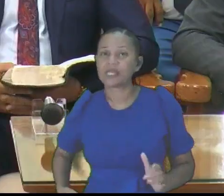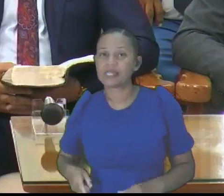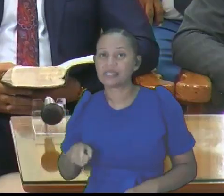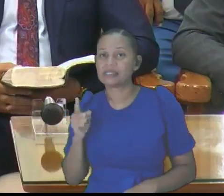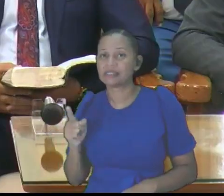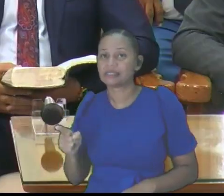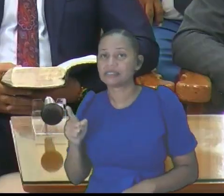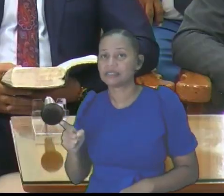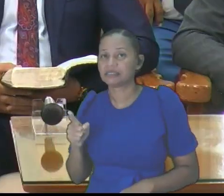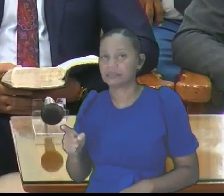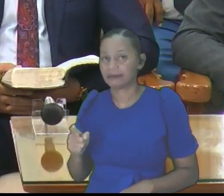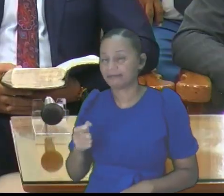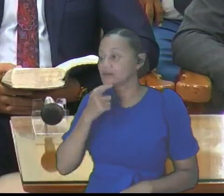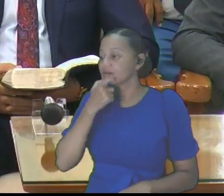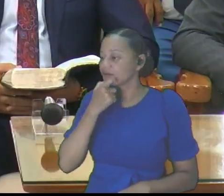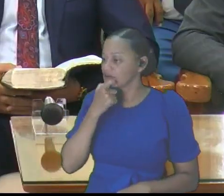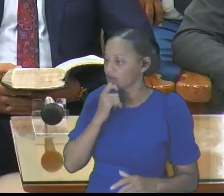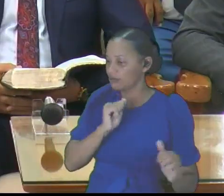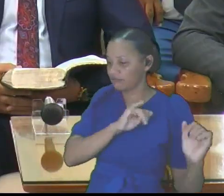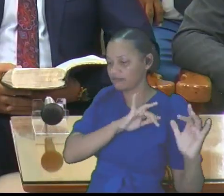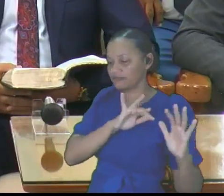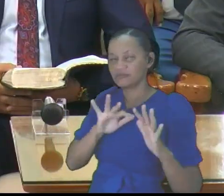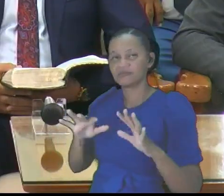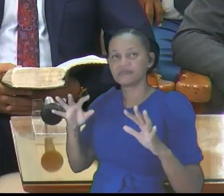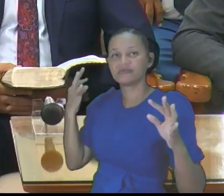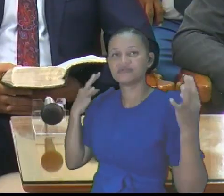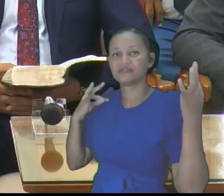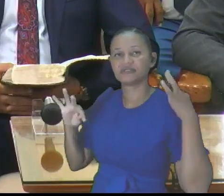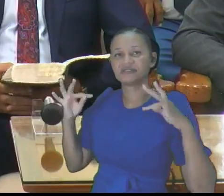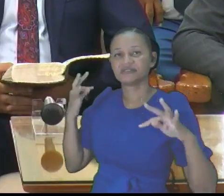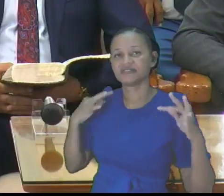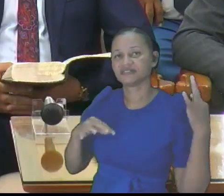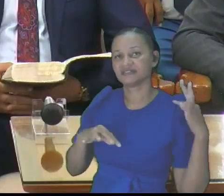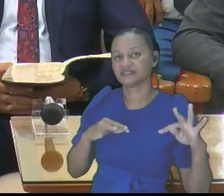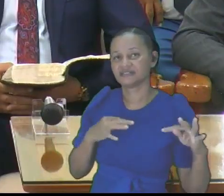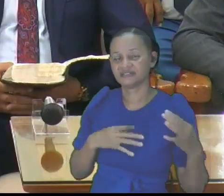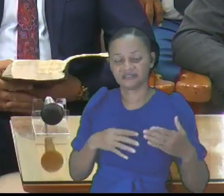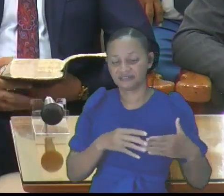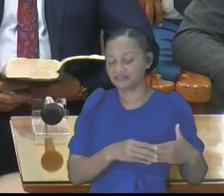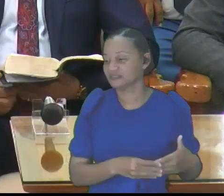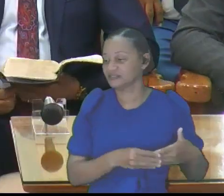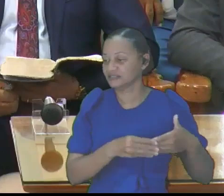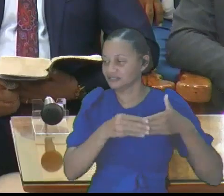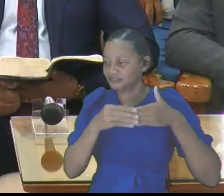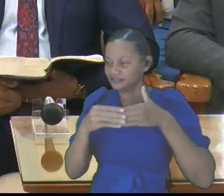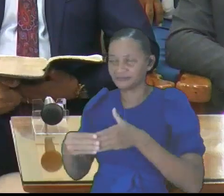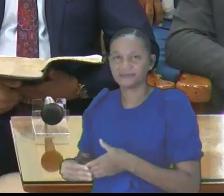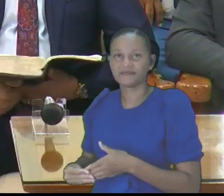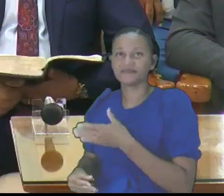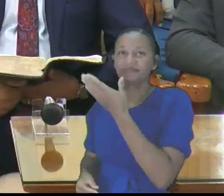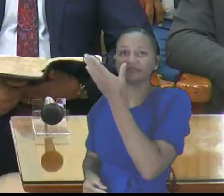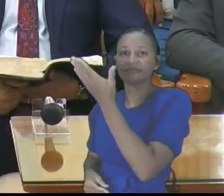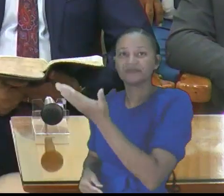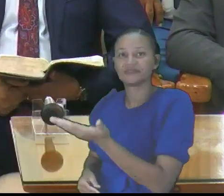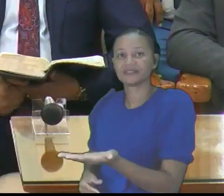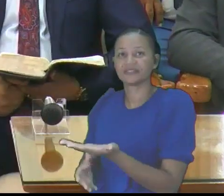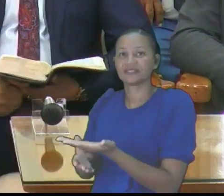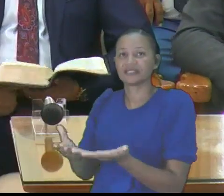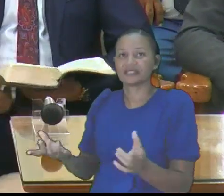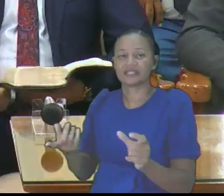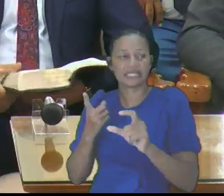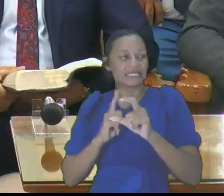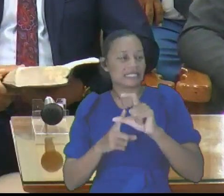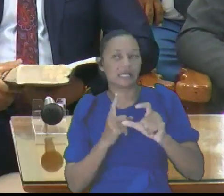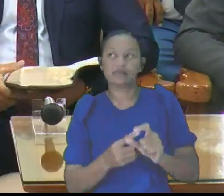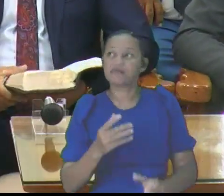Essa é para inglês ver. Quando um turista chega, o que é que eles fazem? Os guias de lá. Olha, dizem que aqui na China comunista não